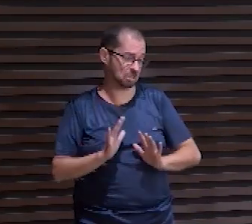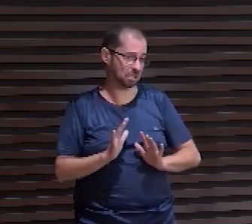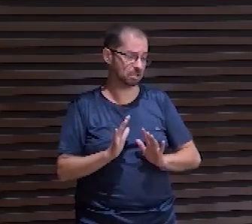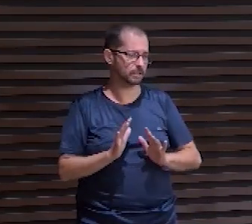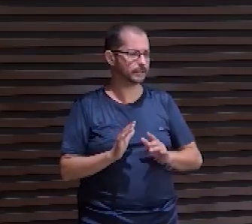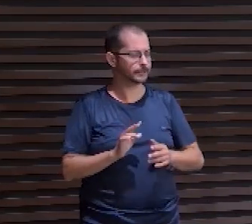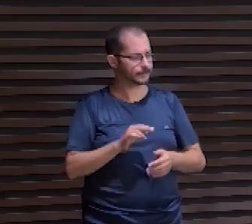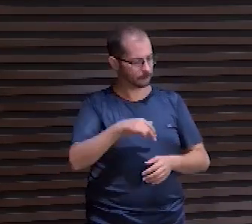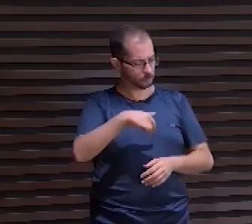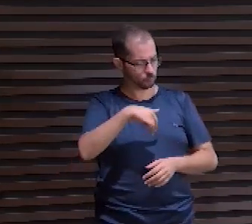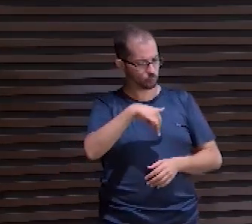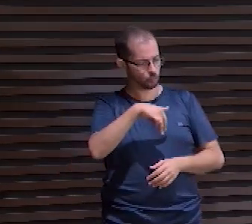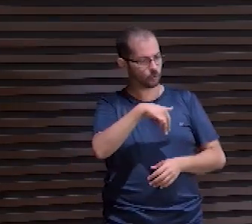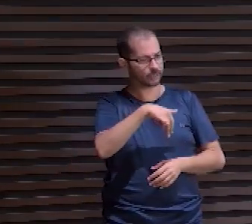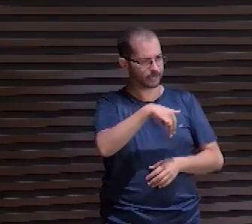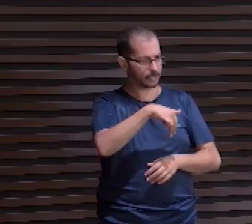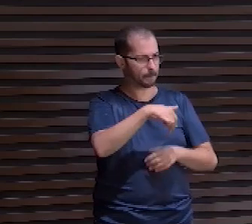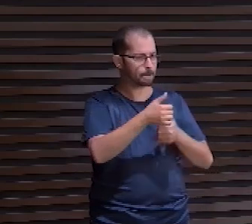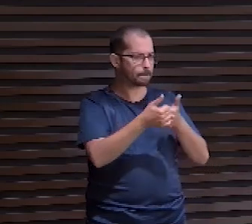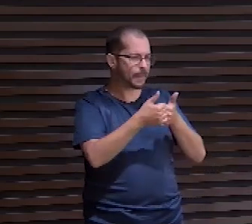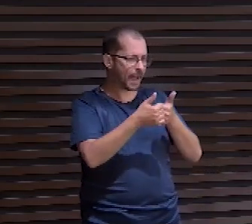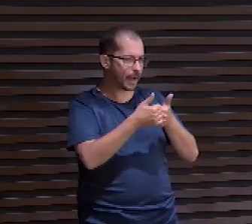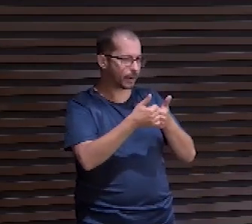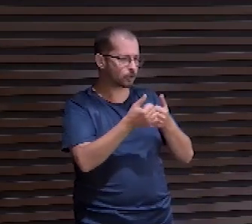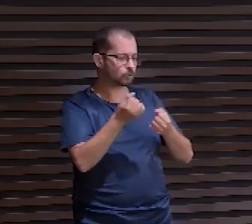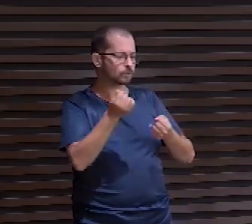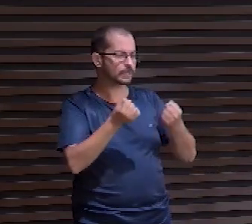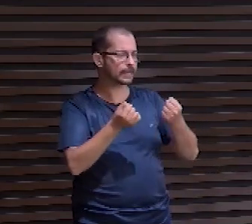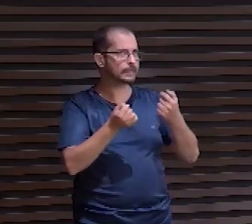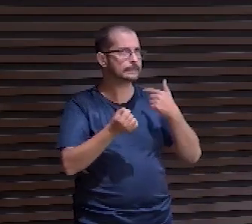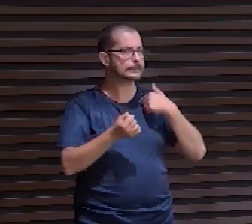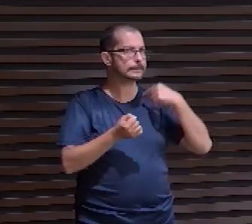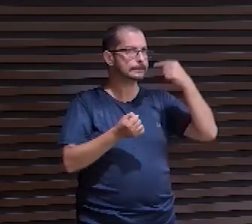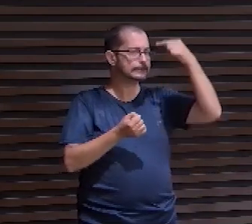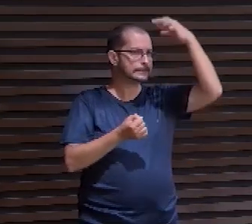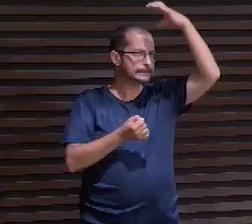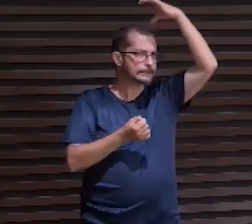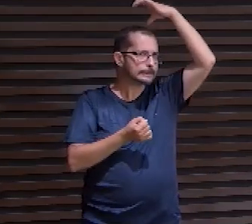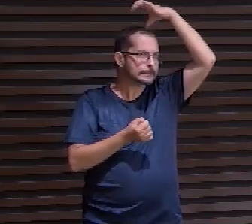Continuei na direção do trailer, contudo minha curiosidade me venceu.